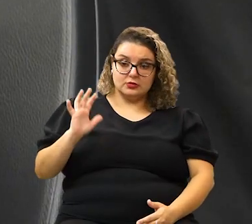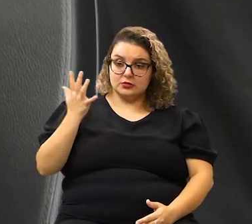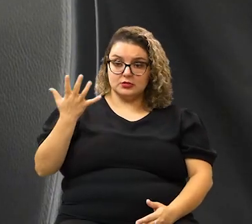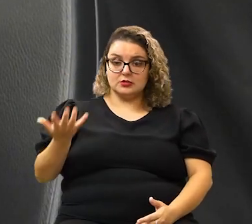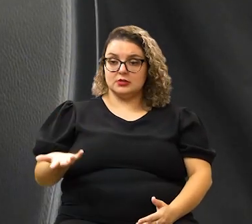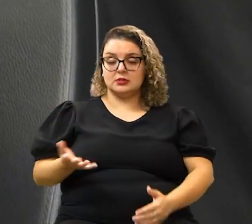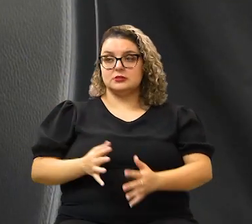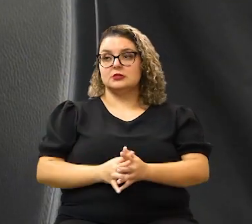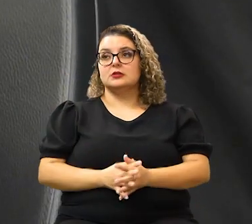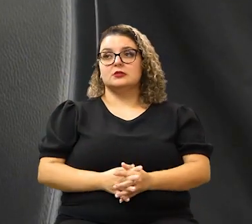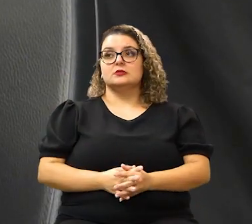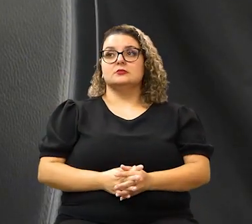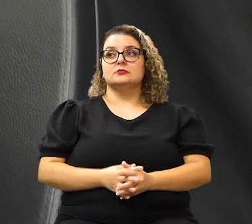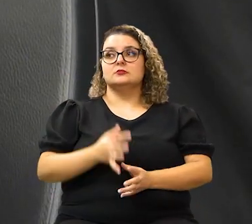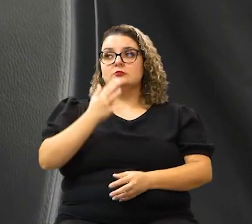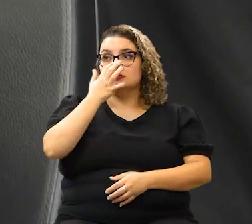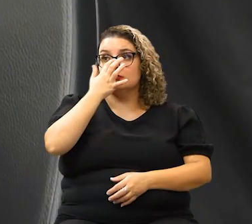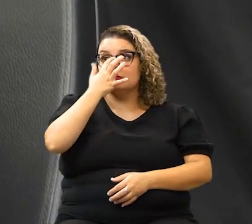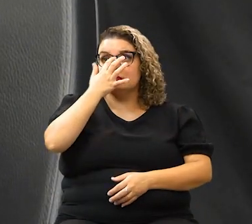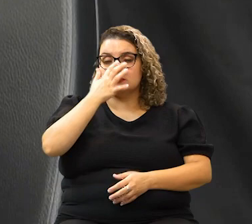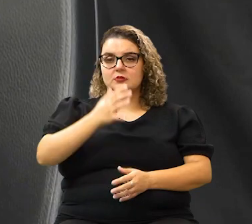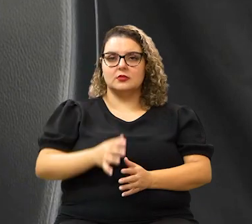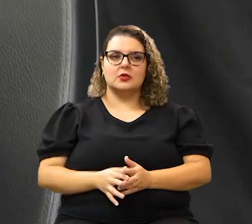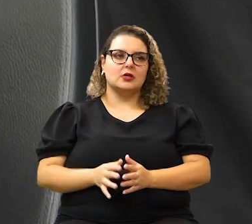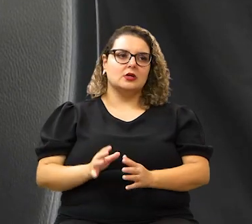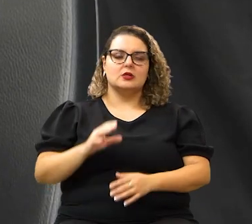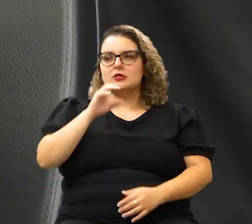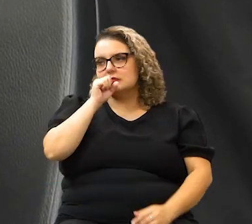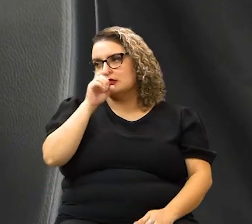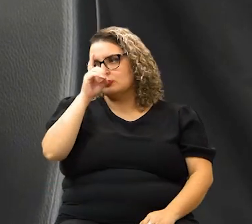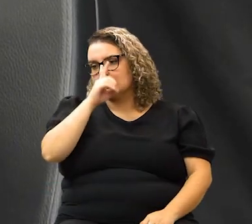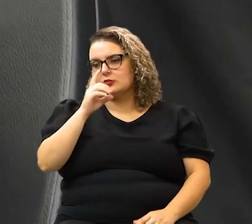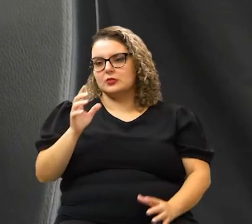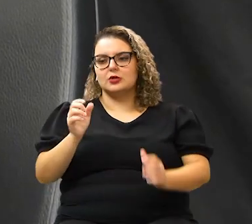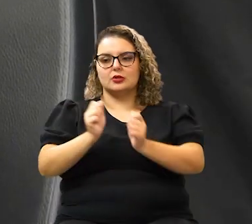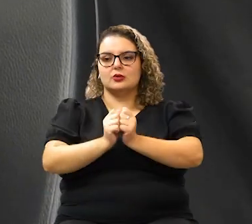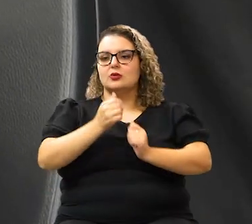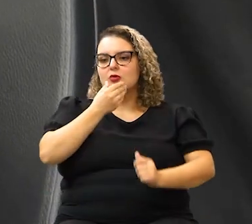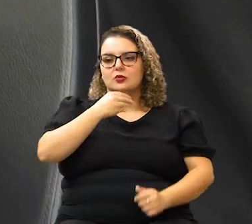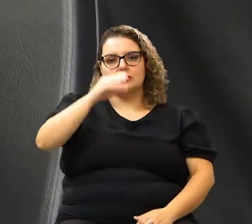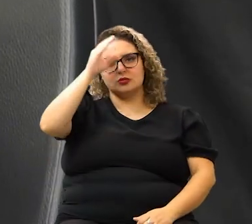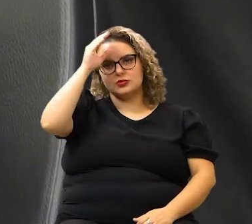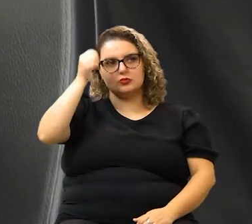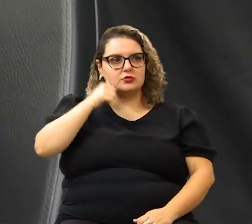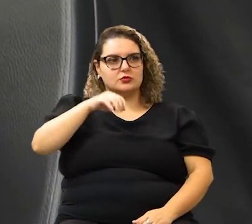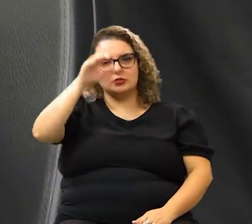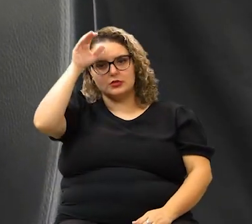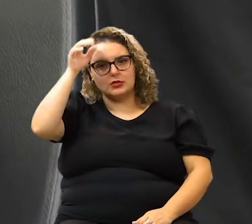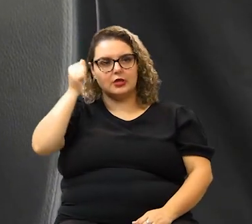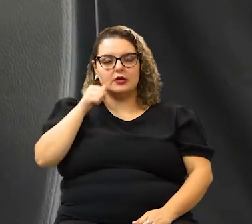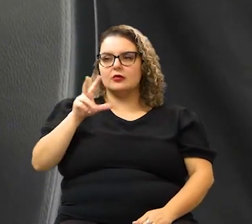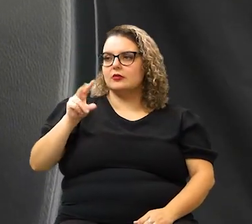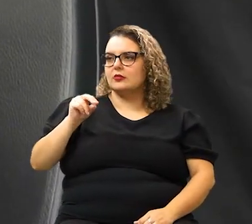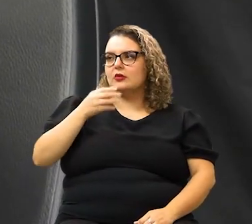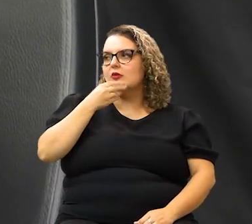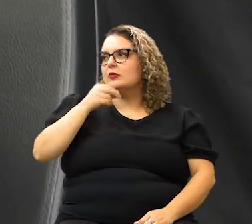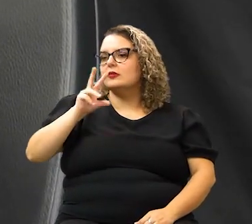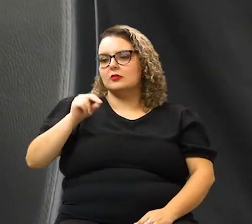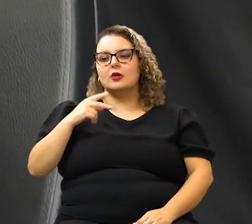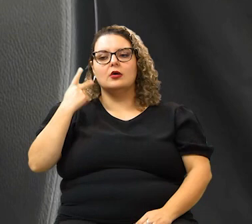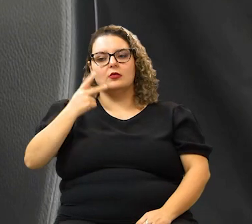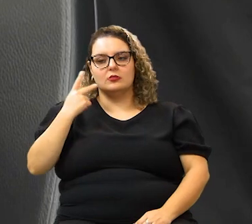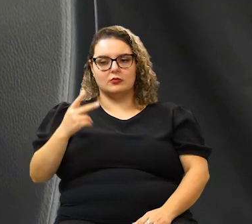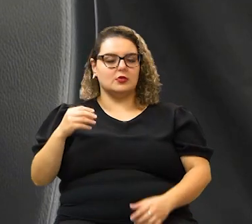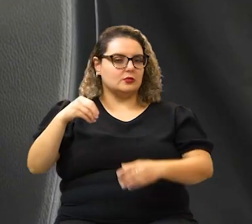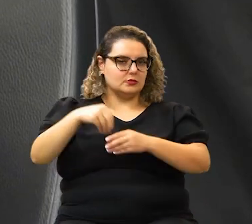assim, a gente, e final de semana, quando reunia tio, tia, avô, né, avó e tal, a política estava em